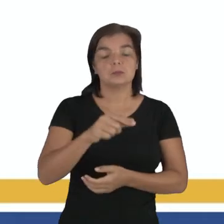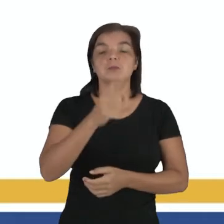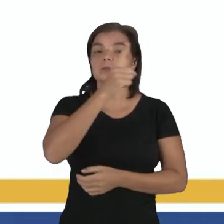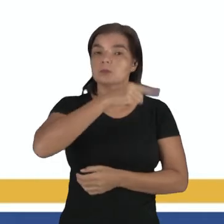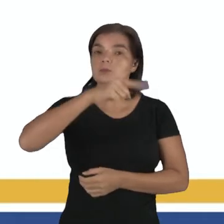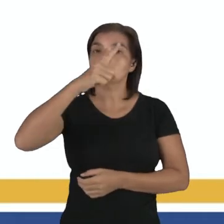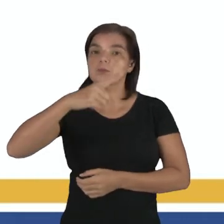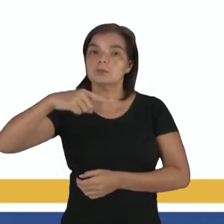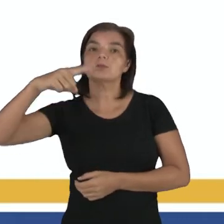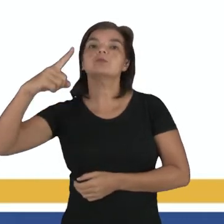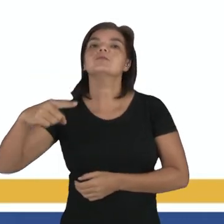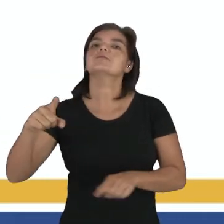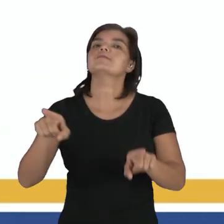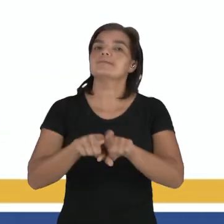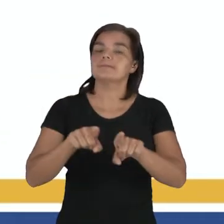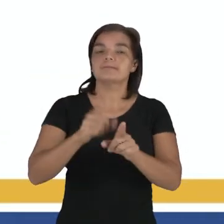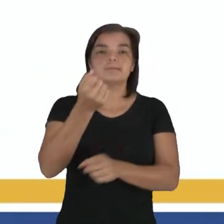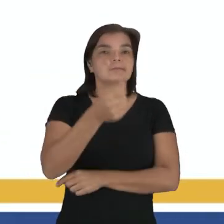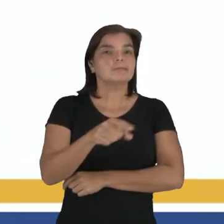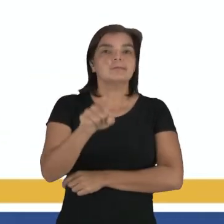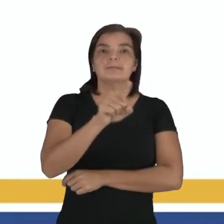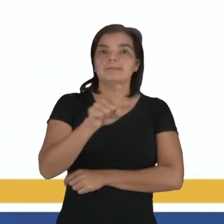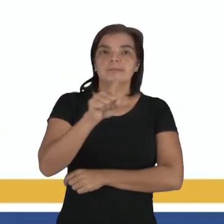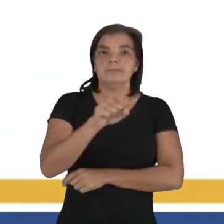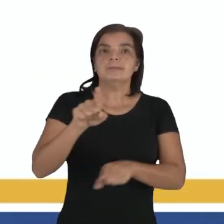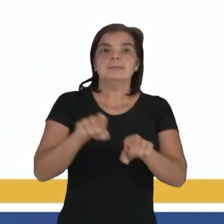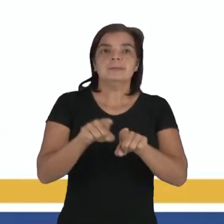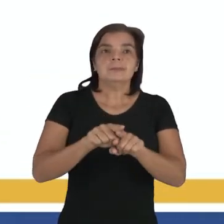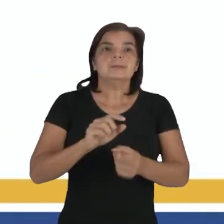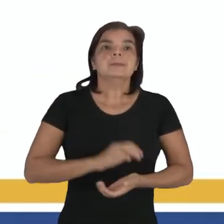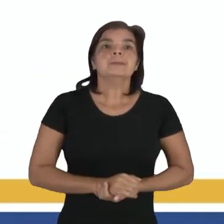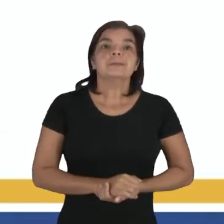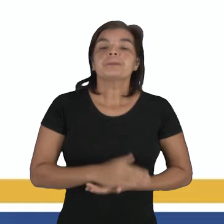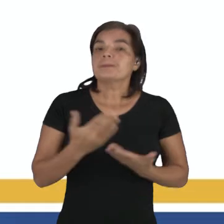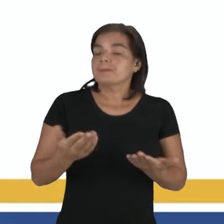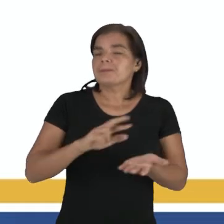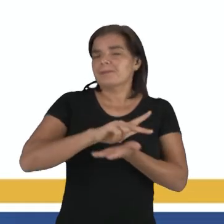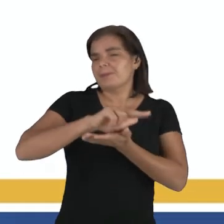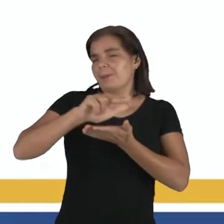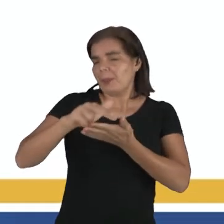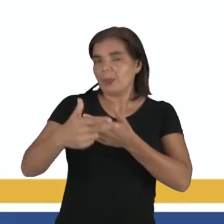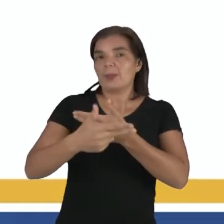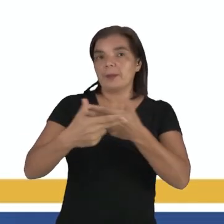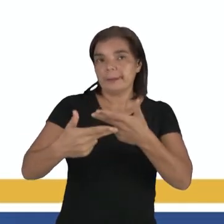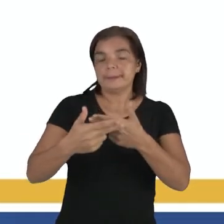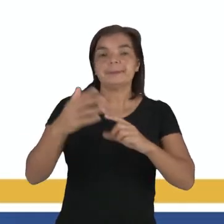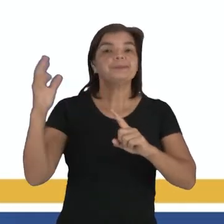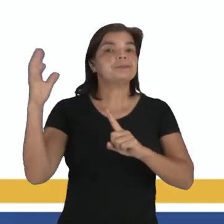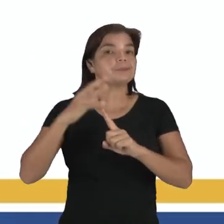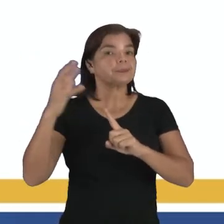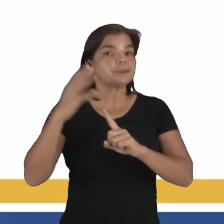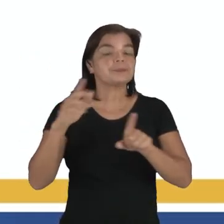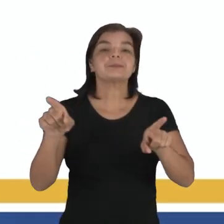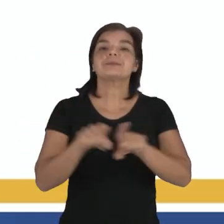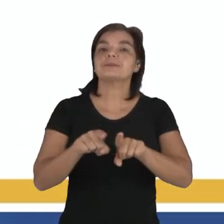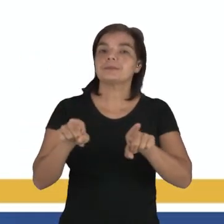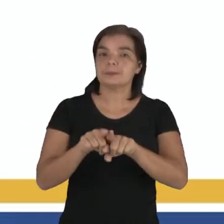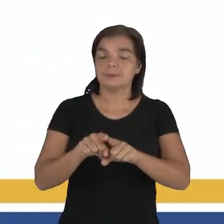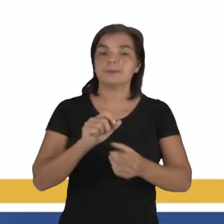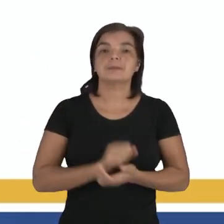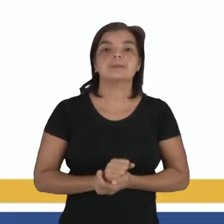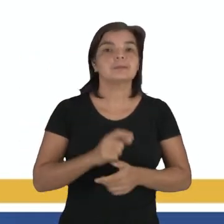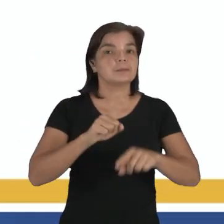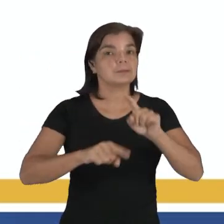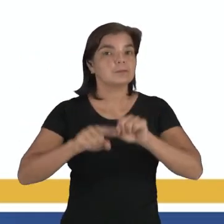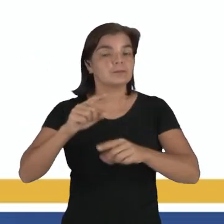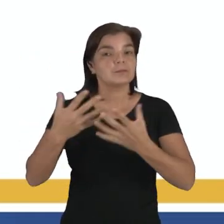onda eletromagnética, então ela não precisa de um meio para se propagar. E aí tem vários fatores que vão influenciar na forma em que